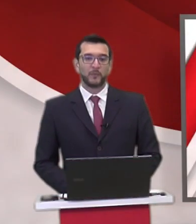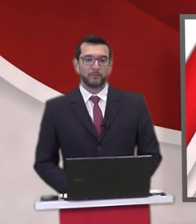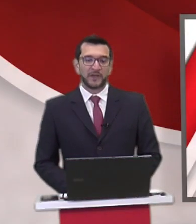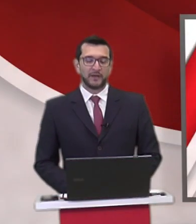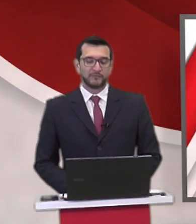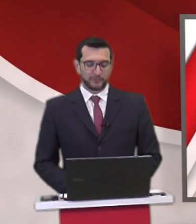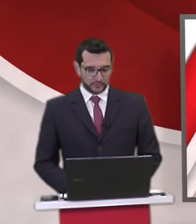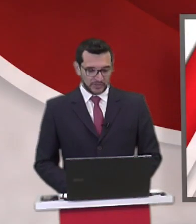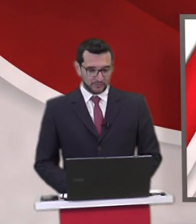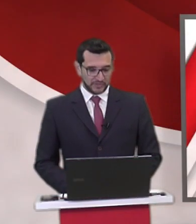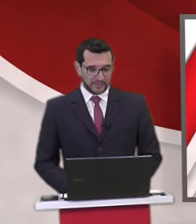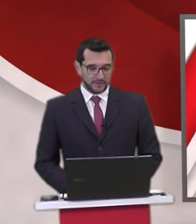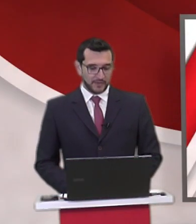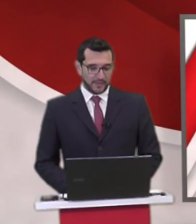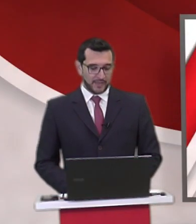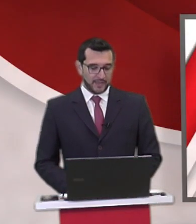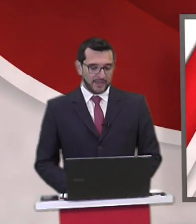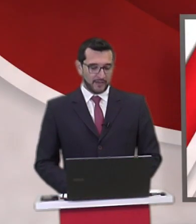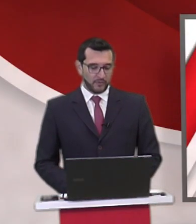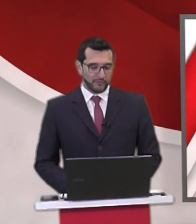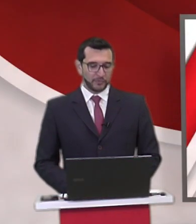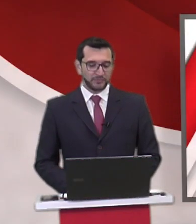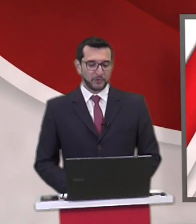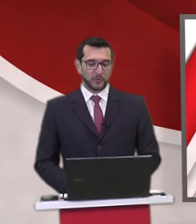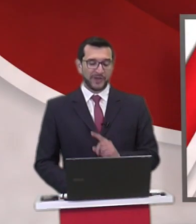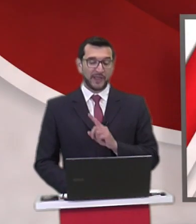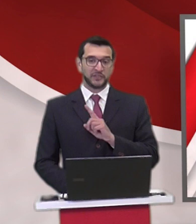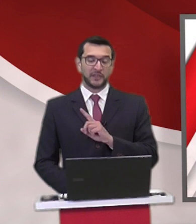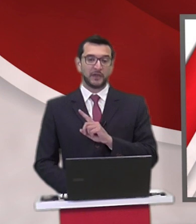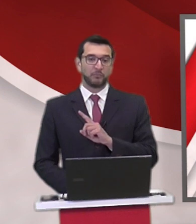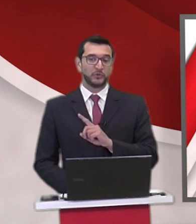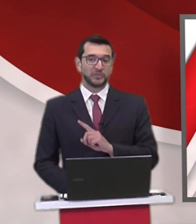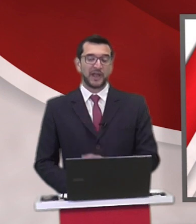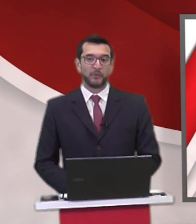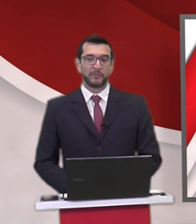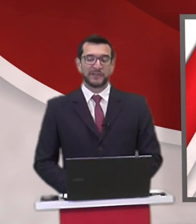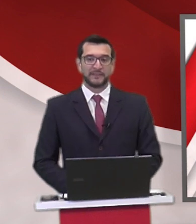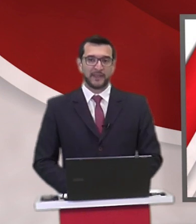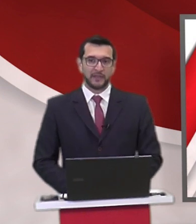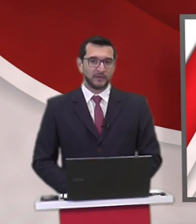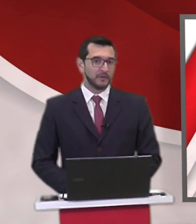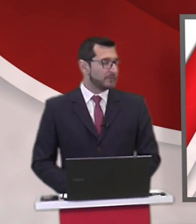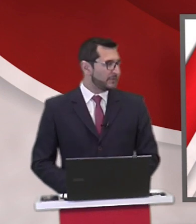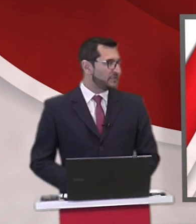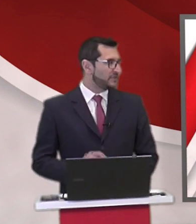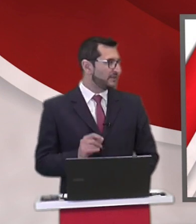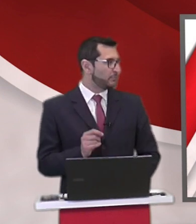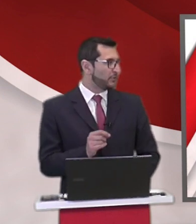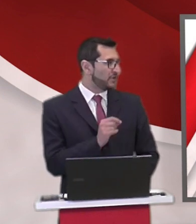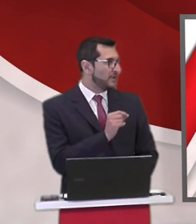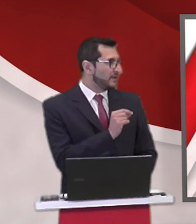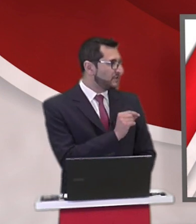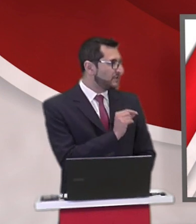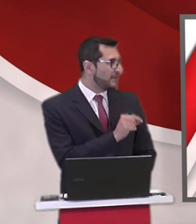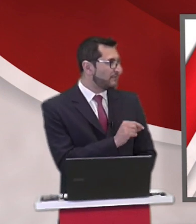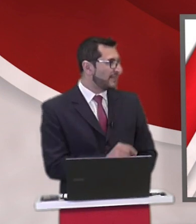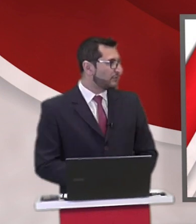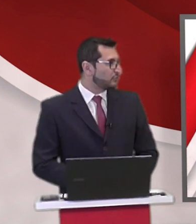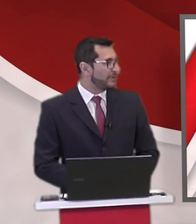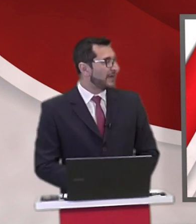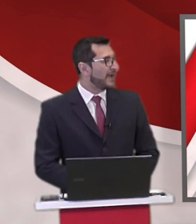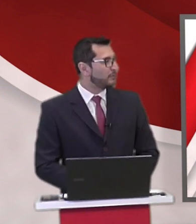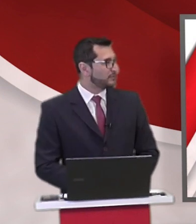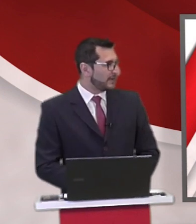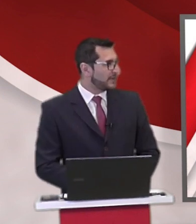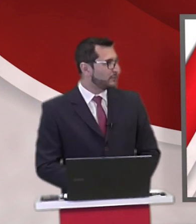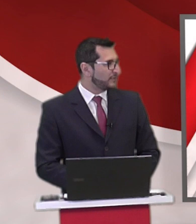Opa voltamos aqui eu vou pedir para o meu Master puxar uma matéria ali para a gente dar depois que a gente tem que falar sobre